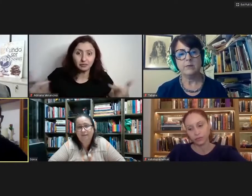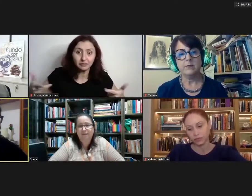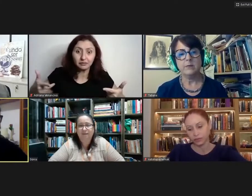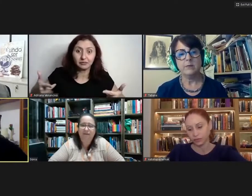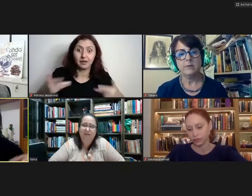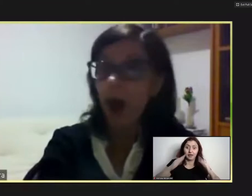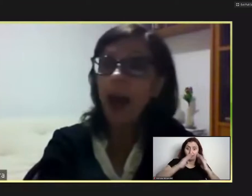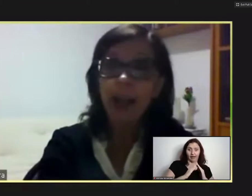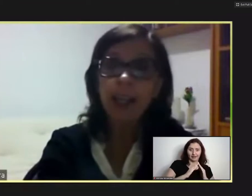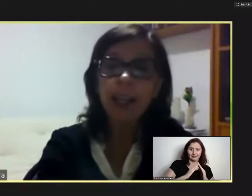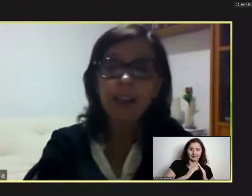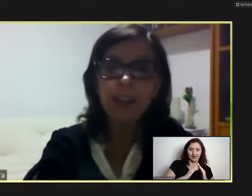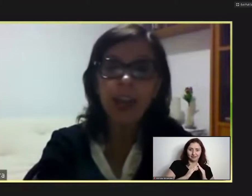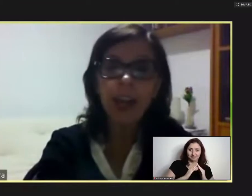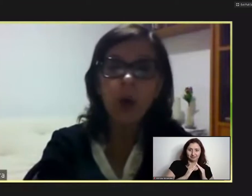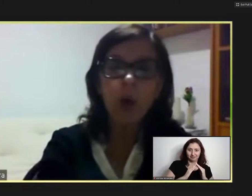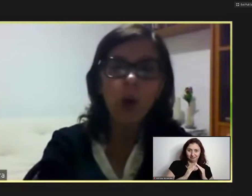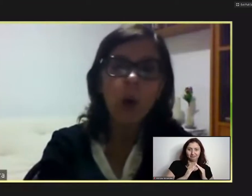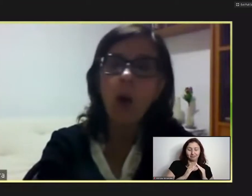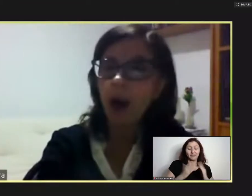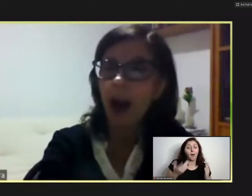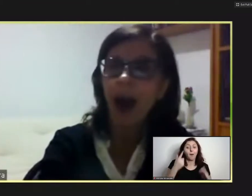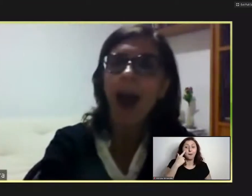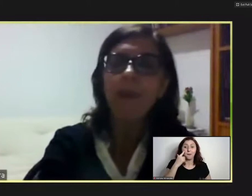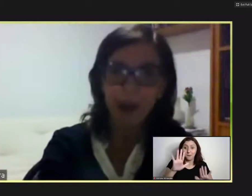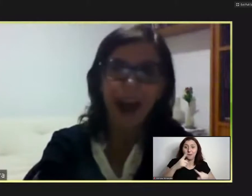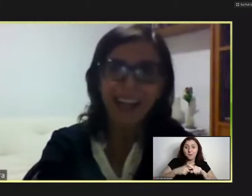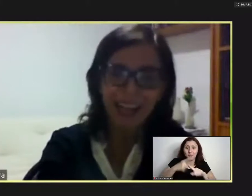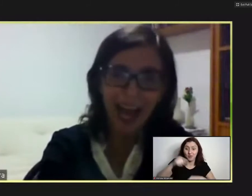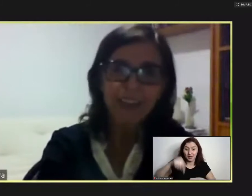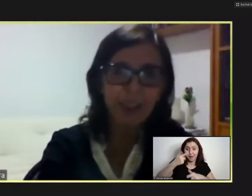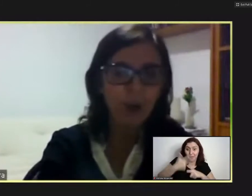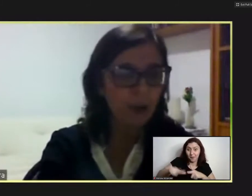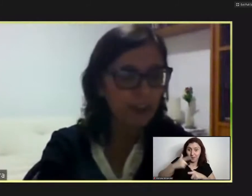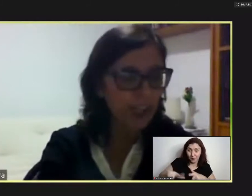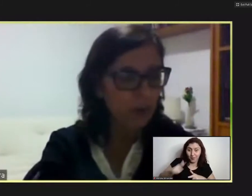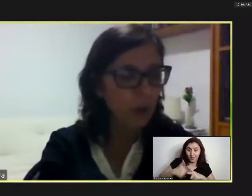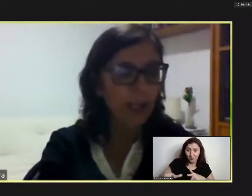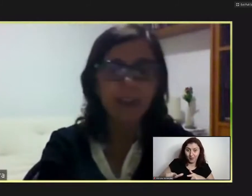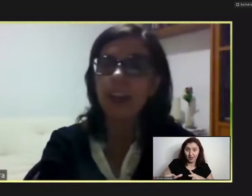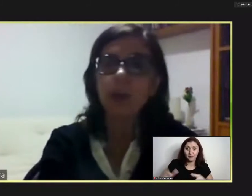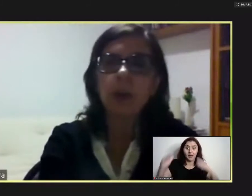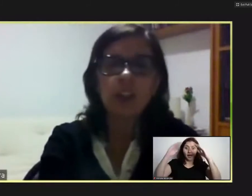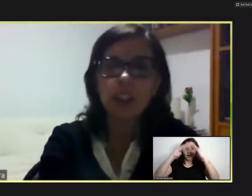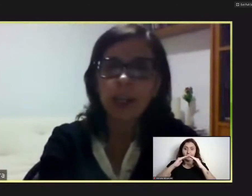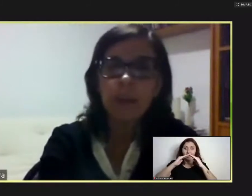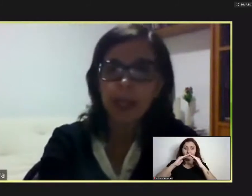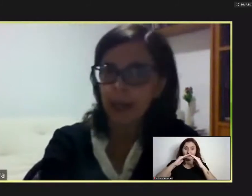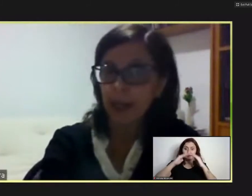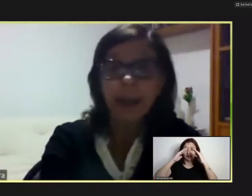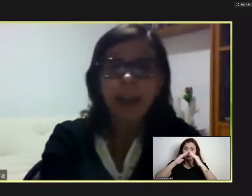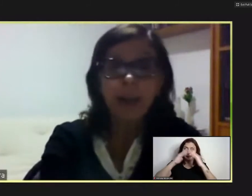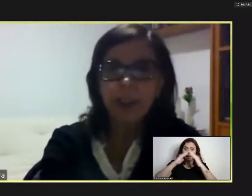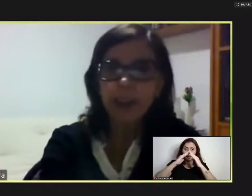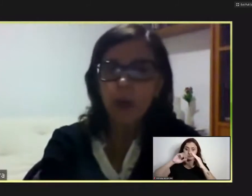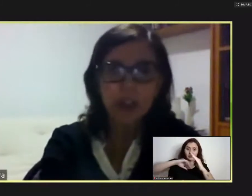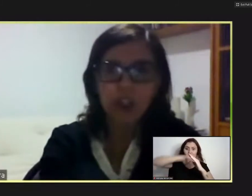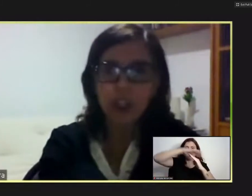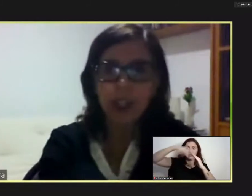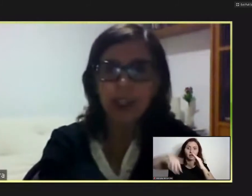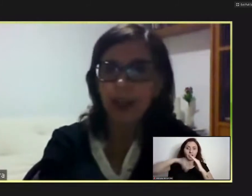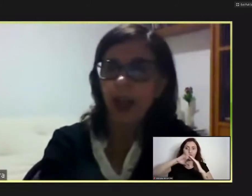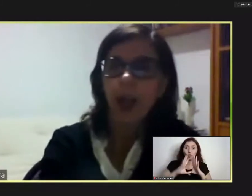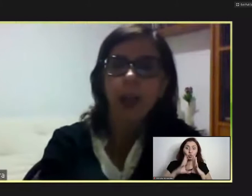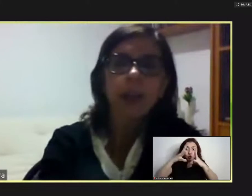casa, porque a crise, ela colocou a casa como centro organizador da dinâmica, da vida